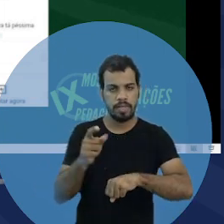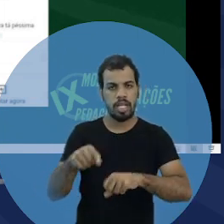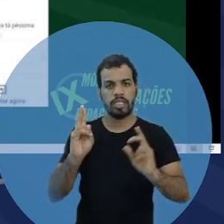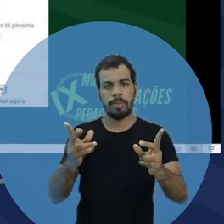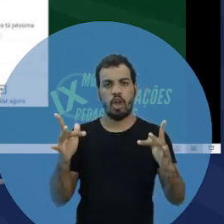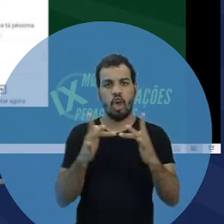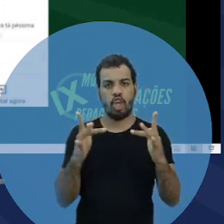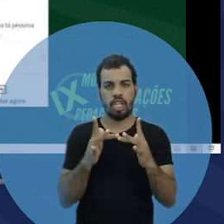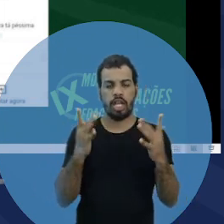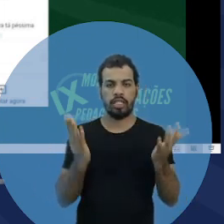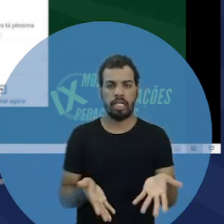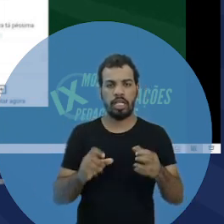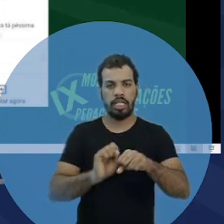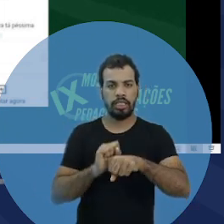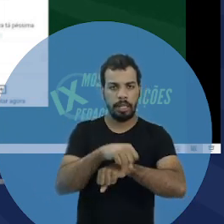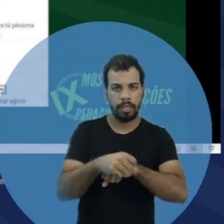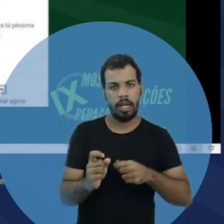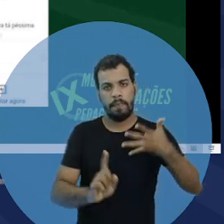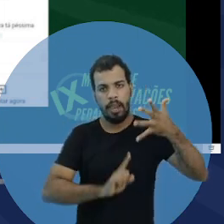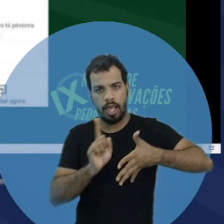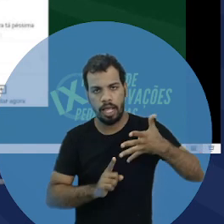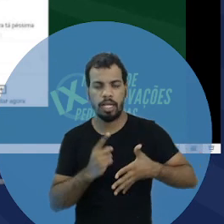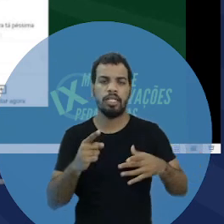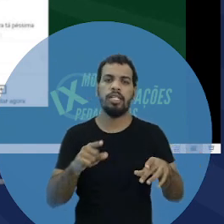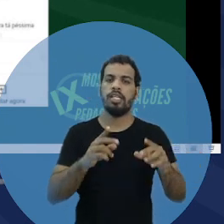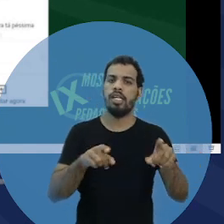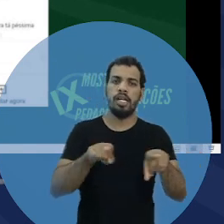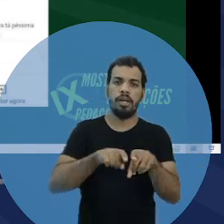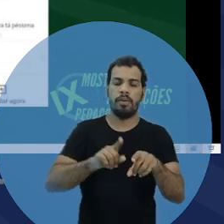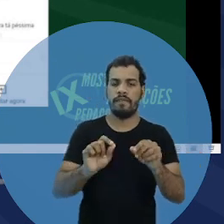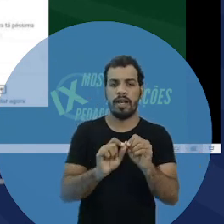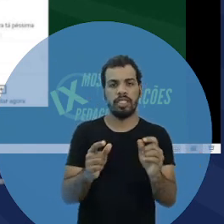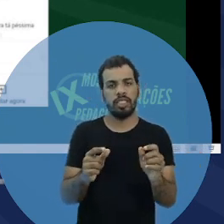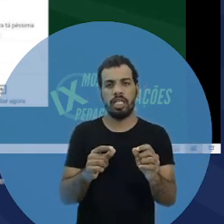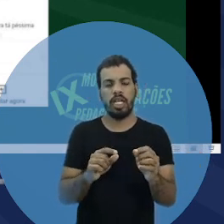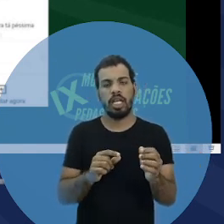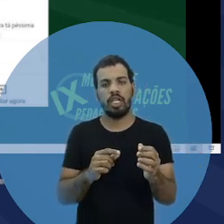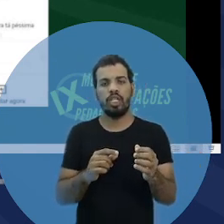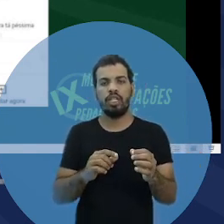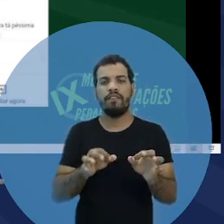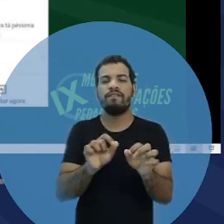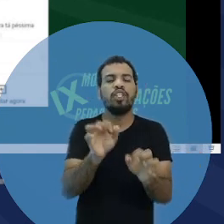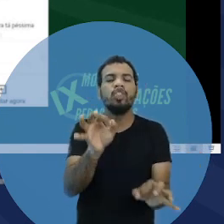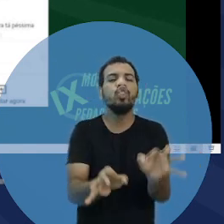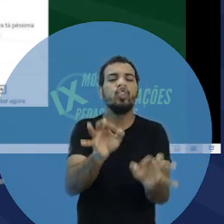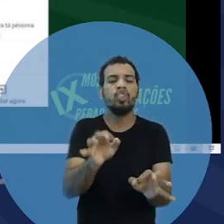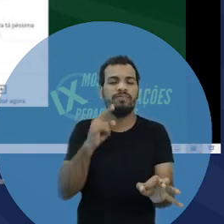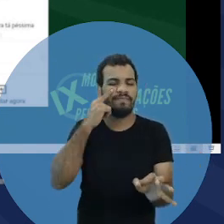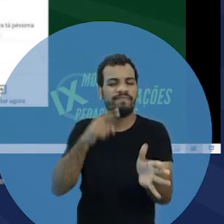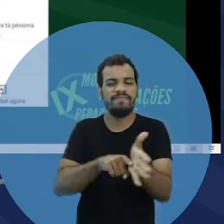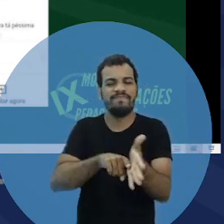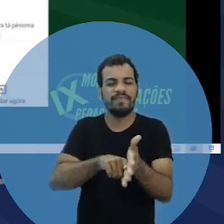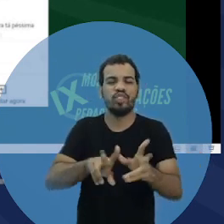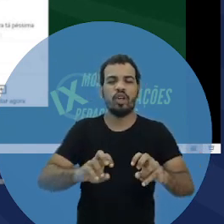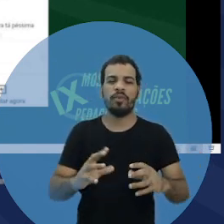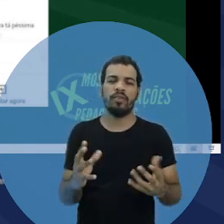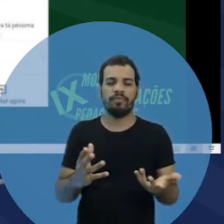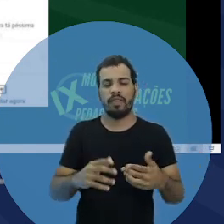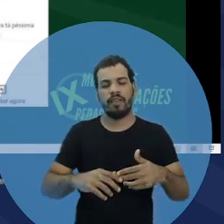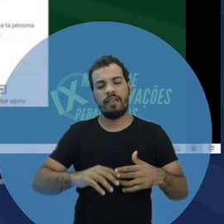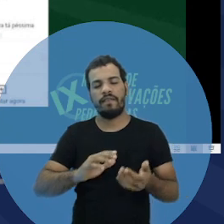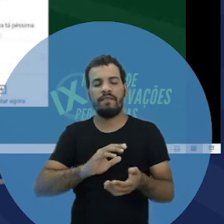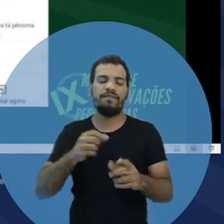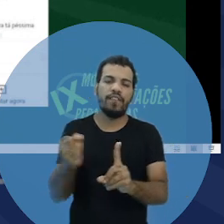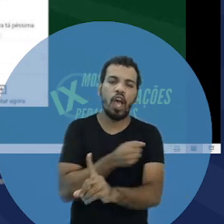seminários, com palestras, fazemos juros simulados em relação aos temas de homofobia, violência física, psicológica,